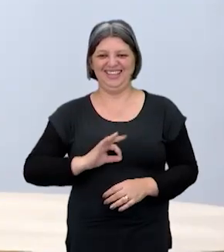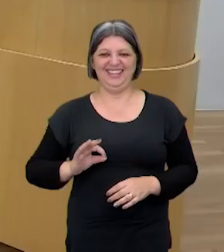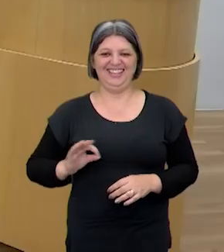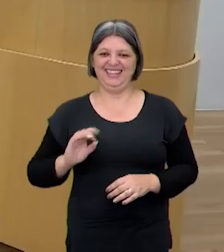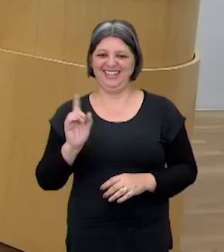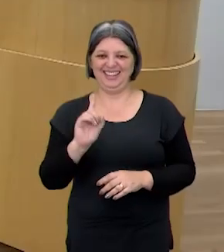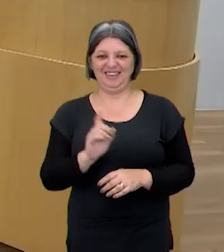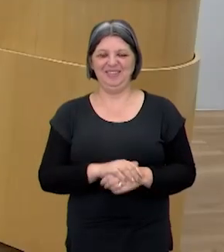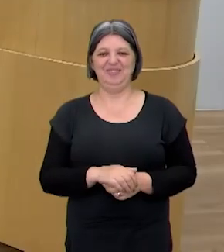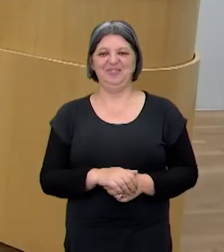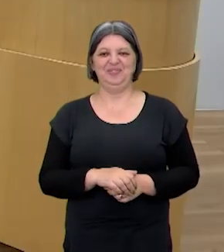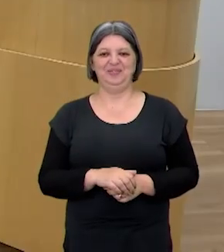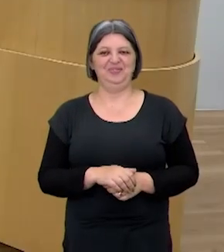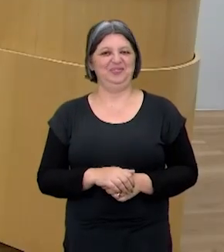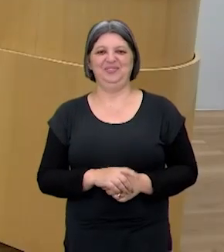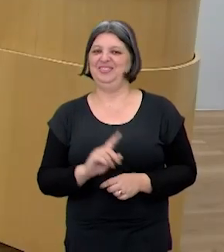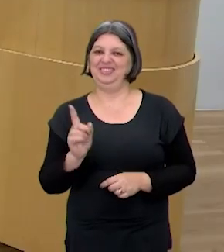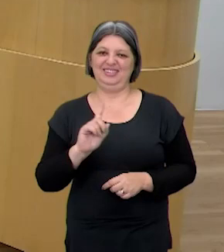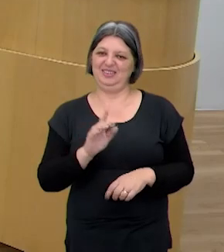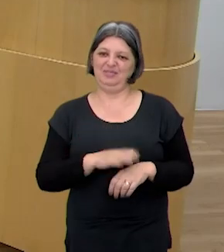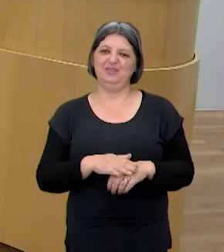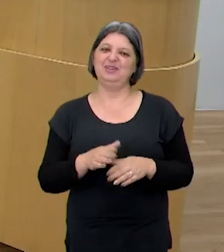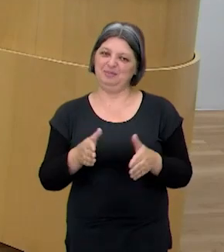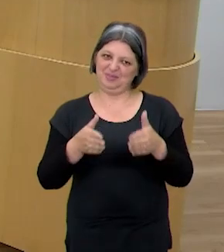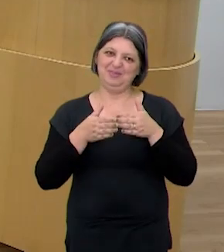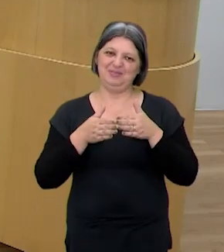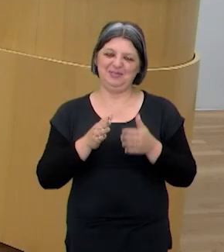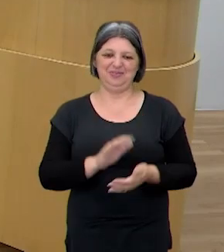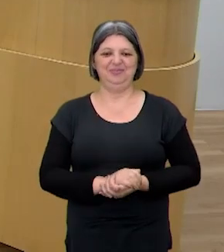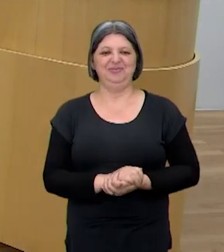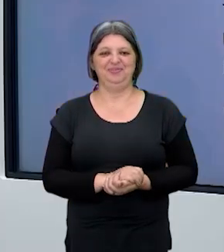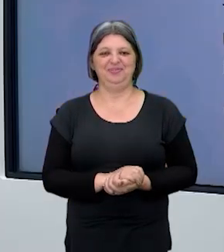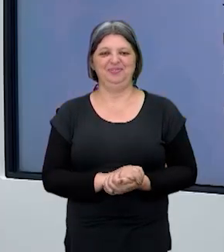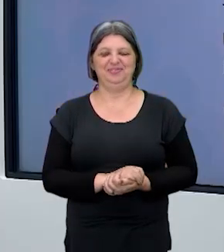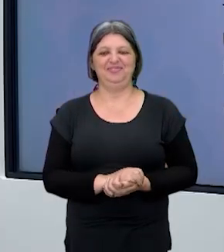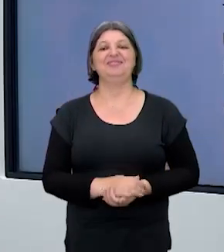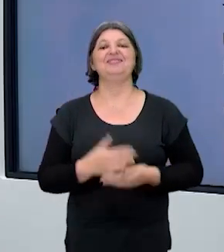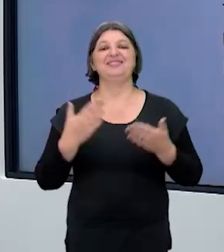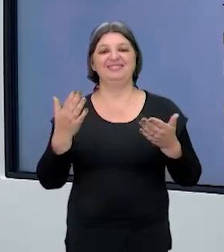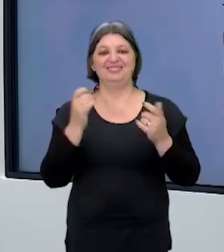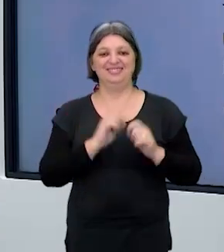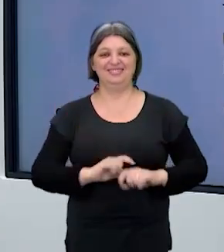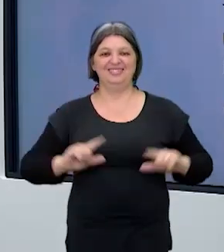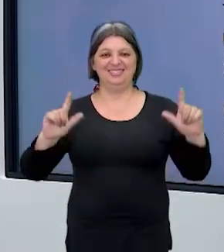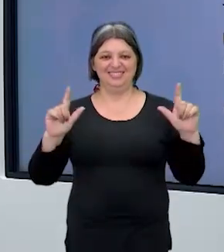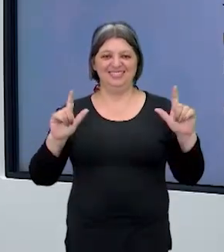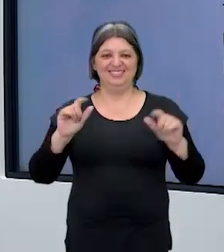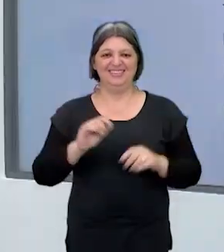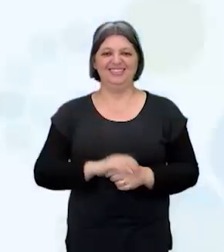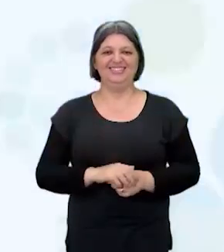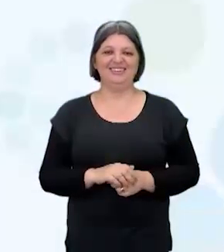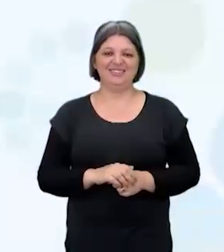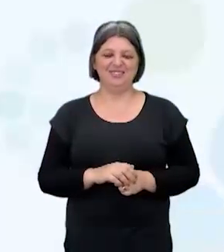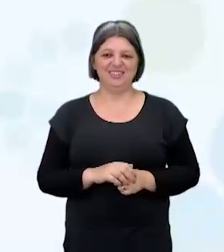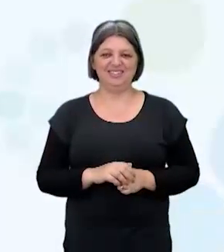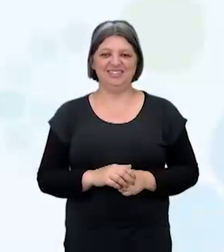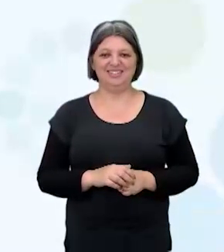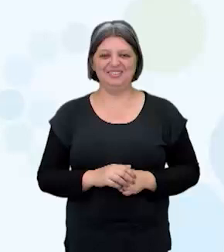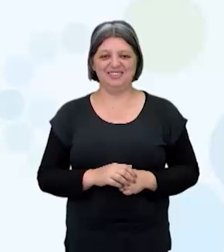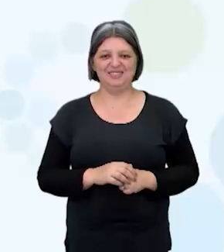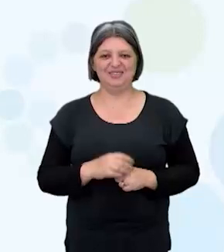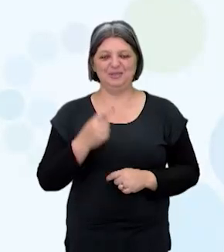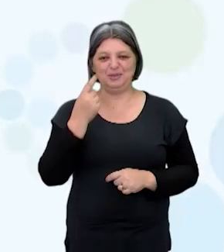não. Não façam isso, produção, comigo, por favor. Então, aí na tela, algumas informações para vocês. Vamos lá,